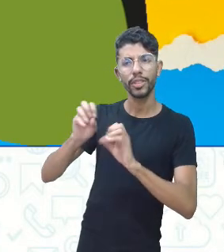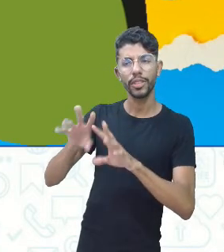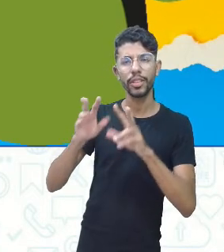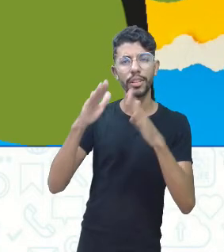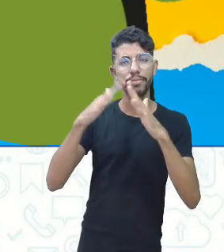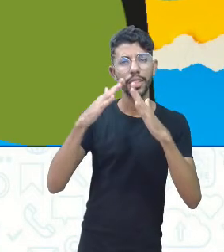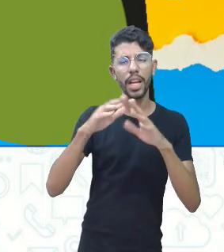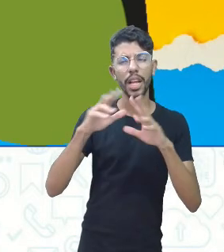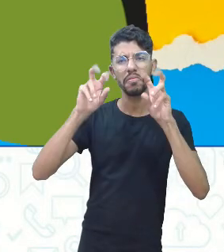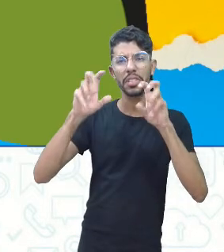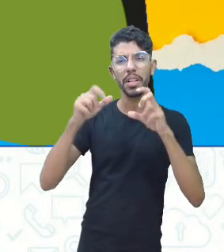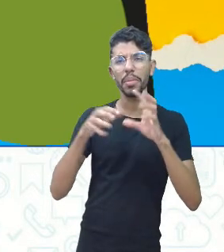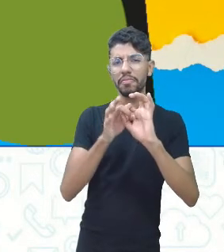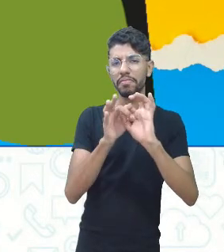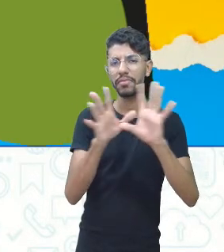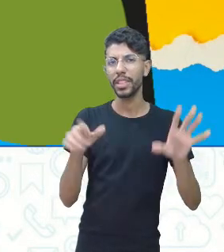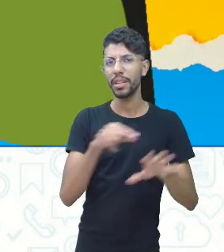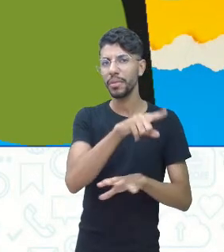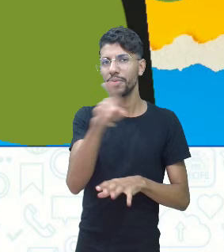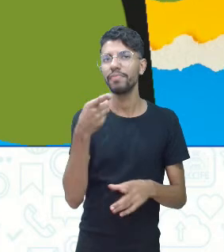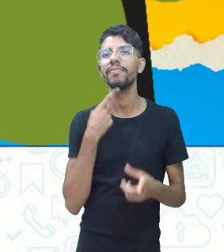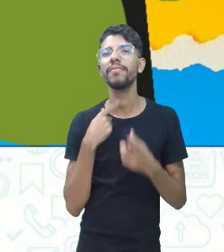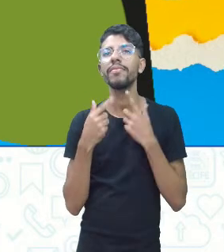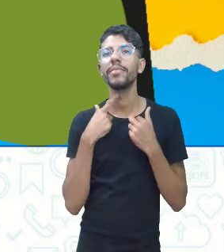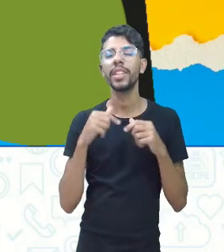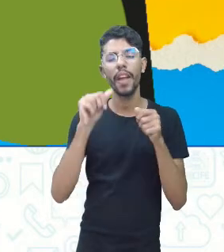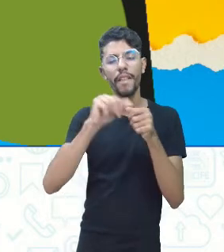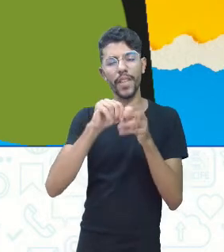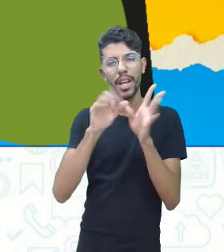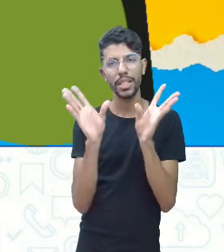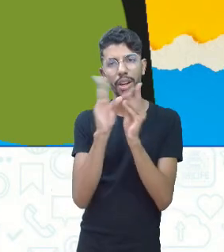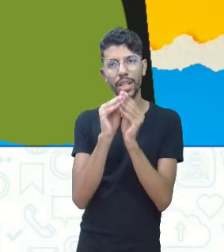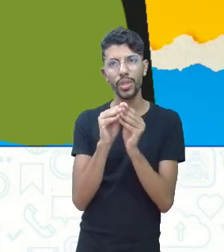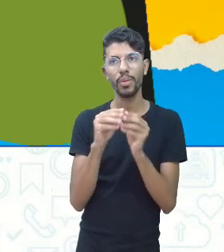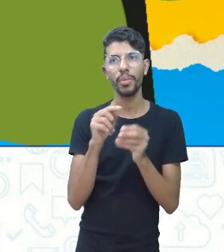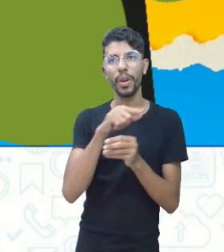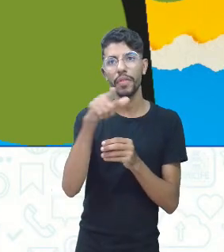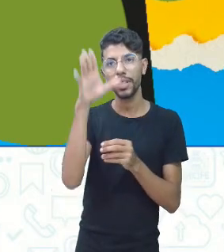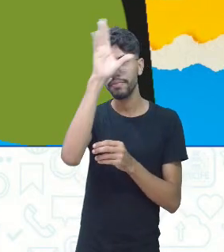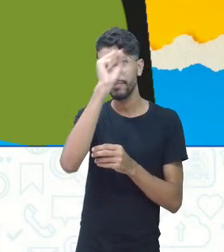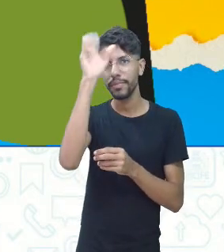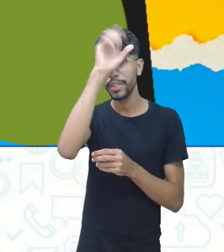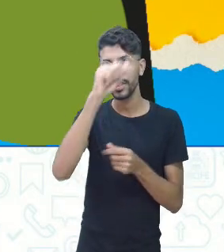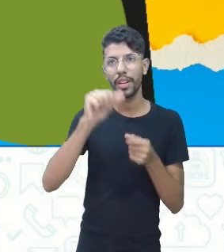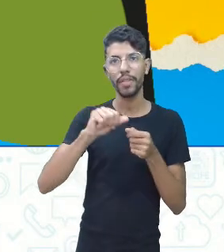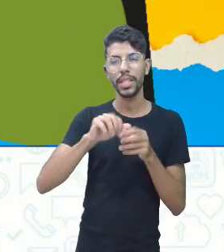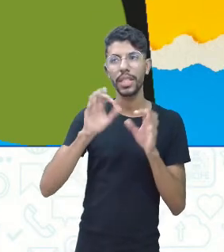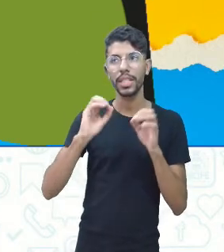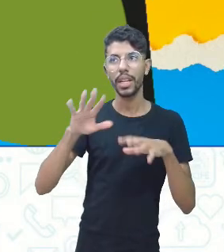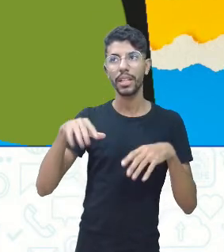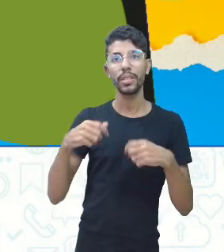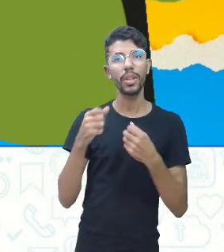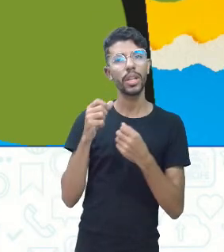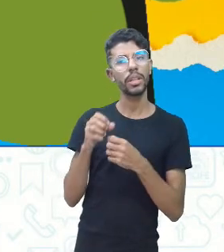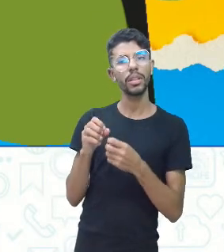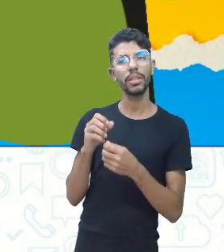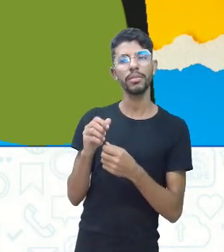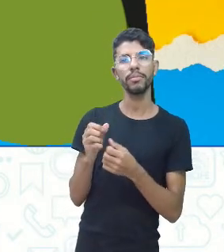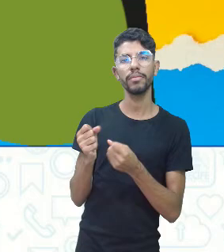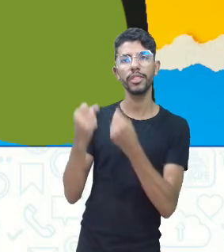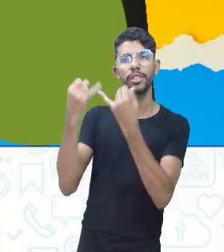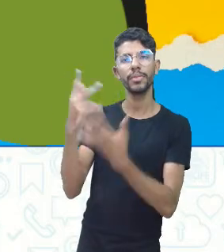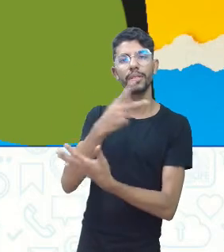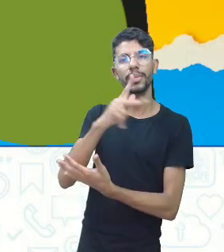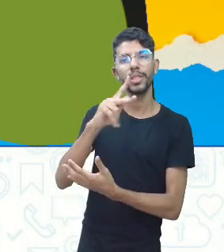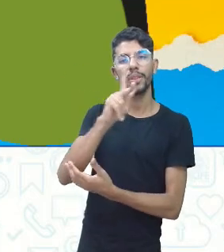tá? Fiquem livres aí e façam um resuminho daquilo que você aprendeu a fazer e conte para o seu professor na sala de aula,